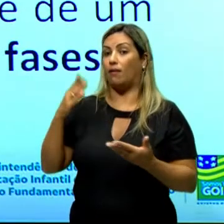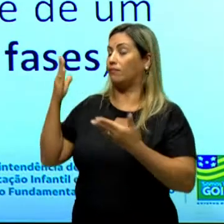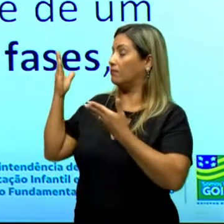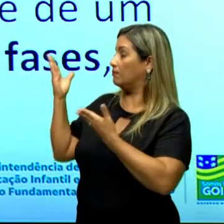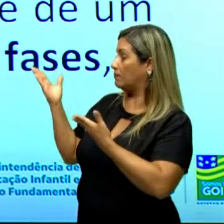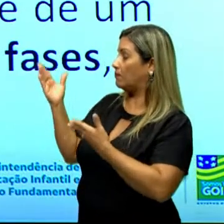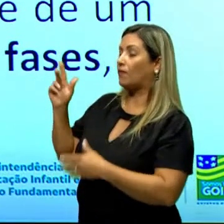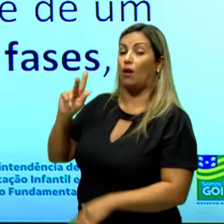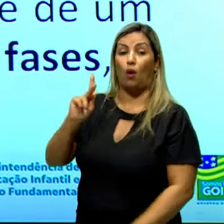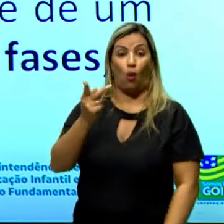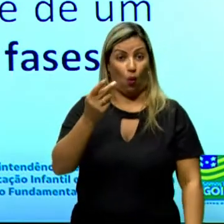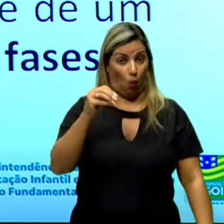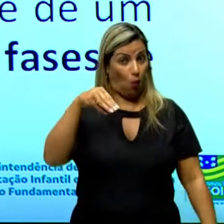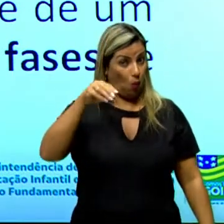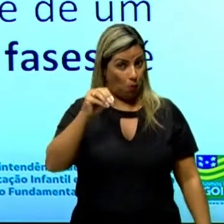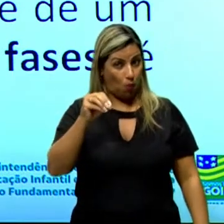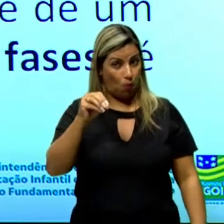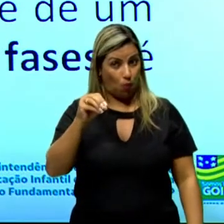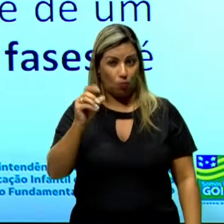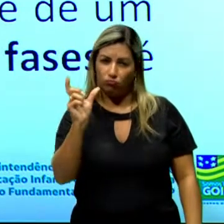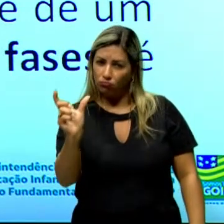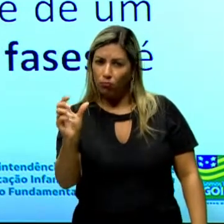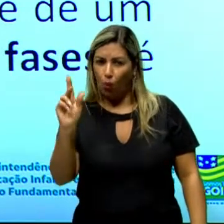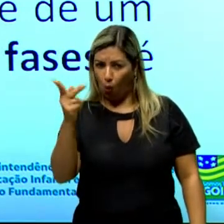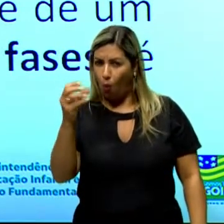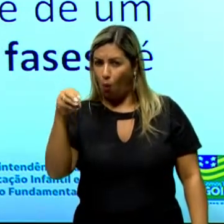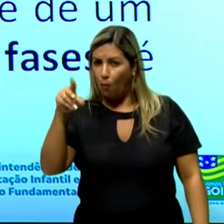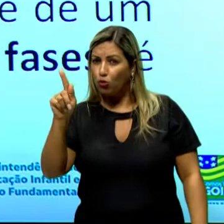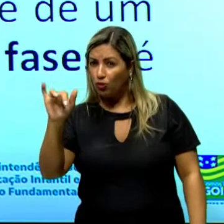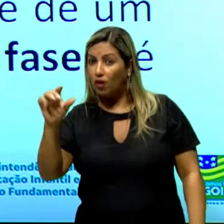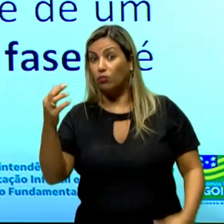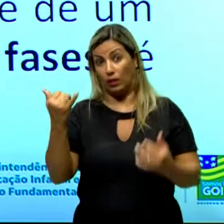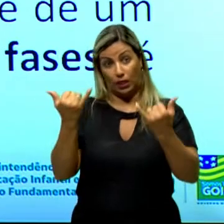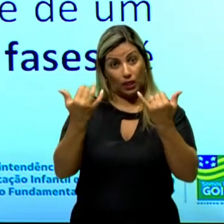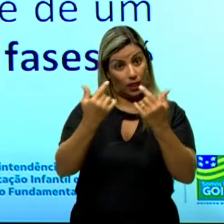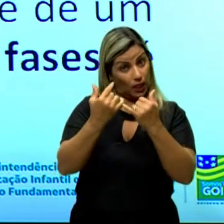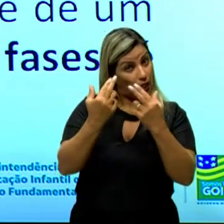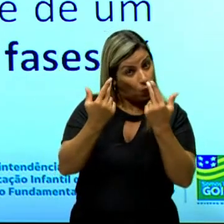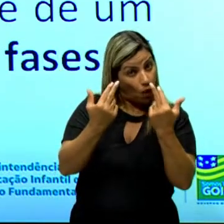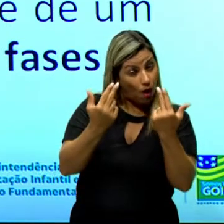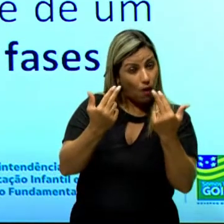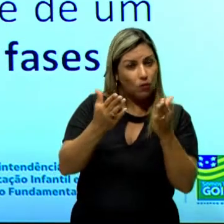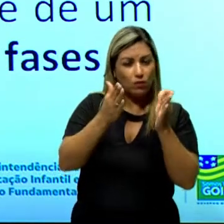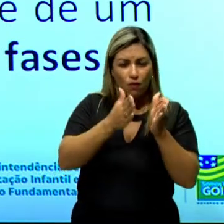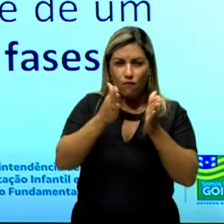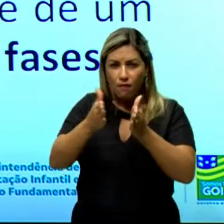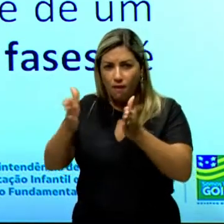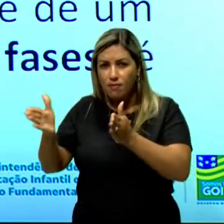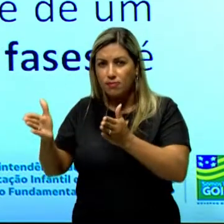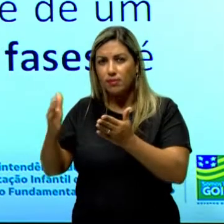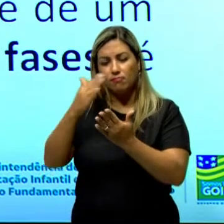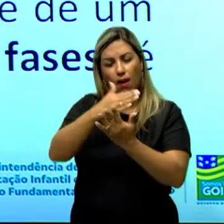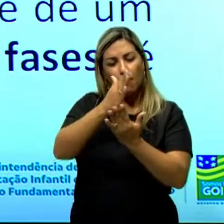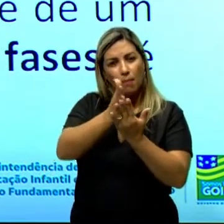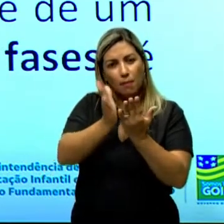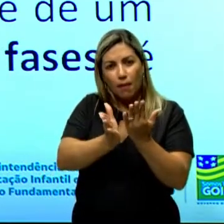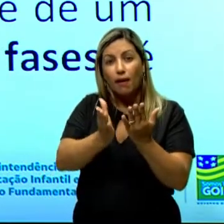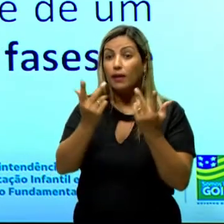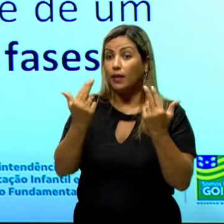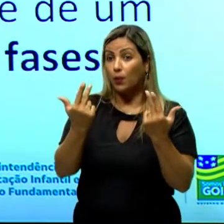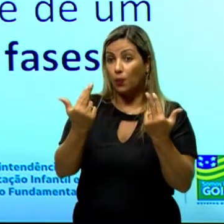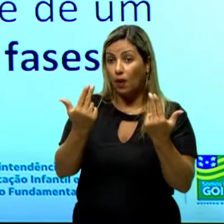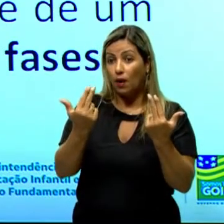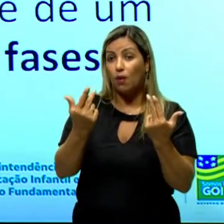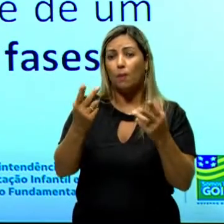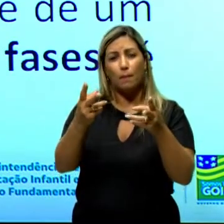homogêneo, esse pedacinho homo significa igual. Portanto, as fases são iguais, de modo que eu consigo